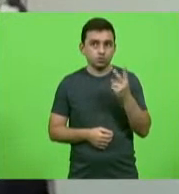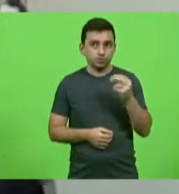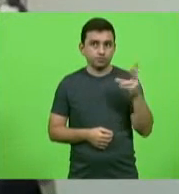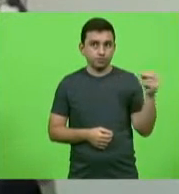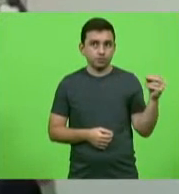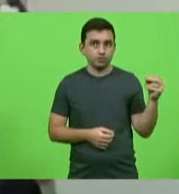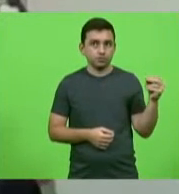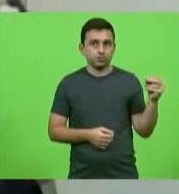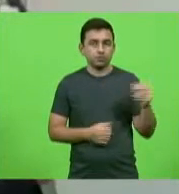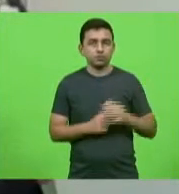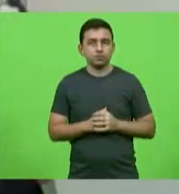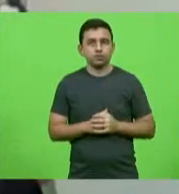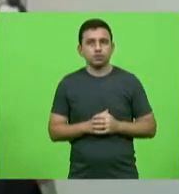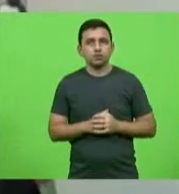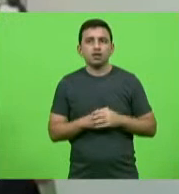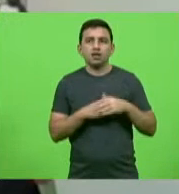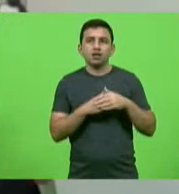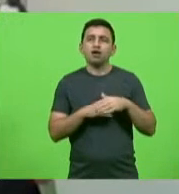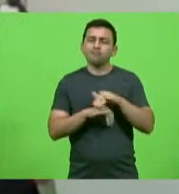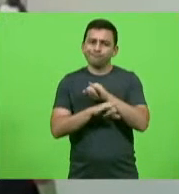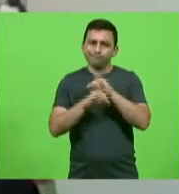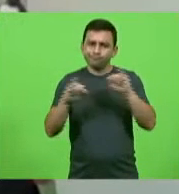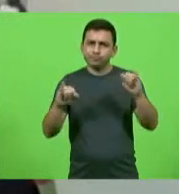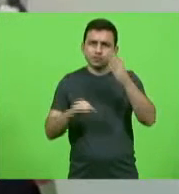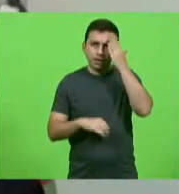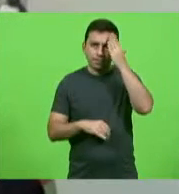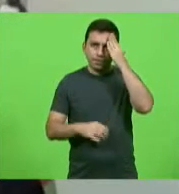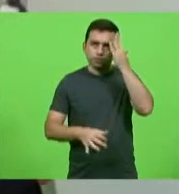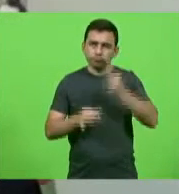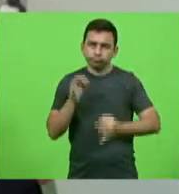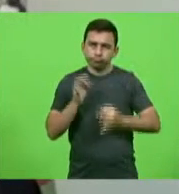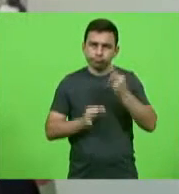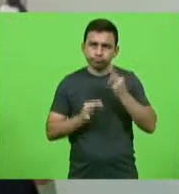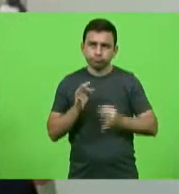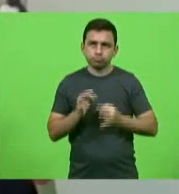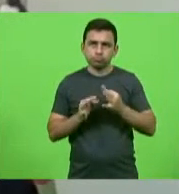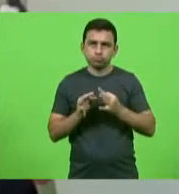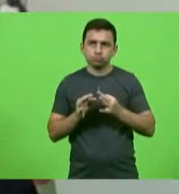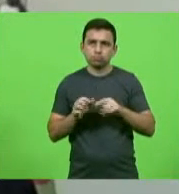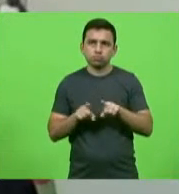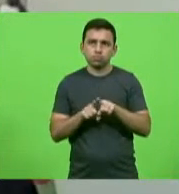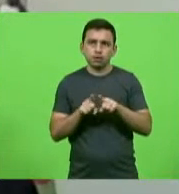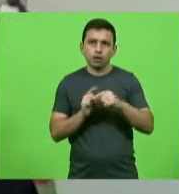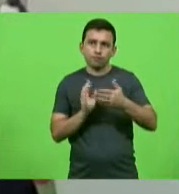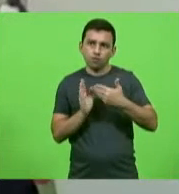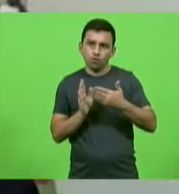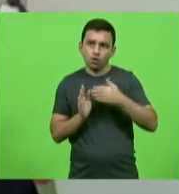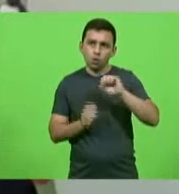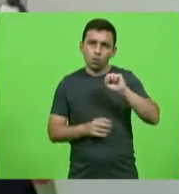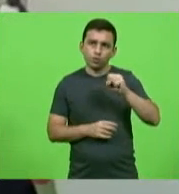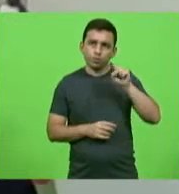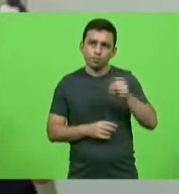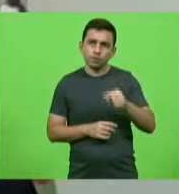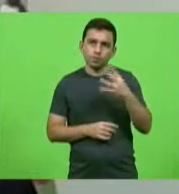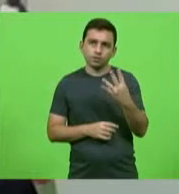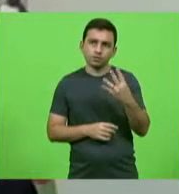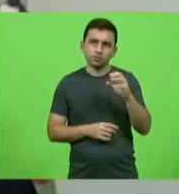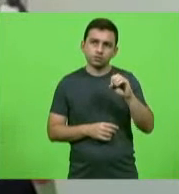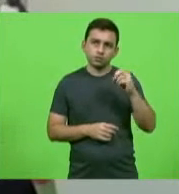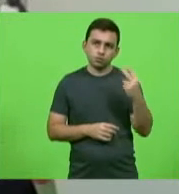número 06 de 2020, dando aí a ciência aos julgadores, constando nas folhas